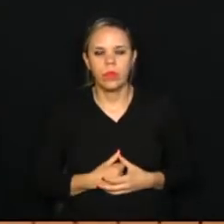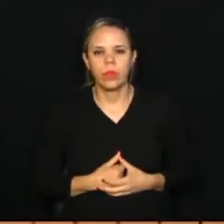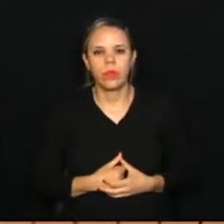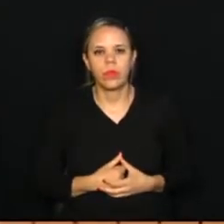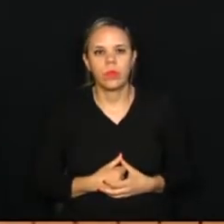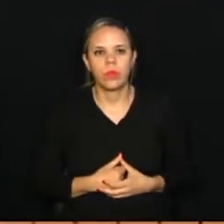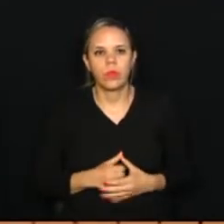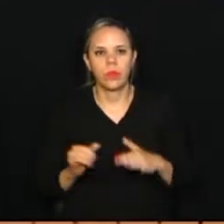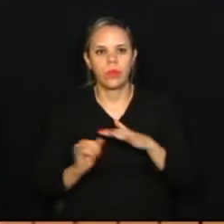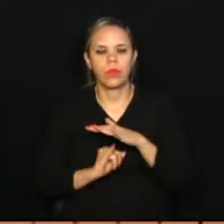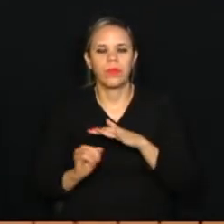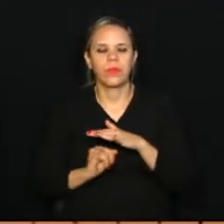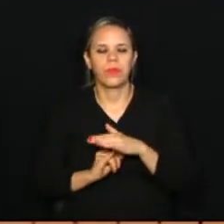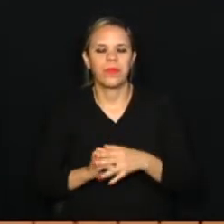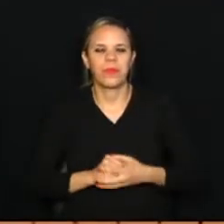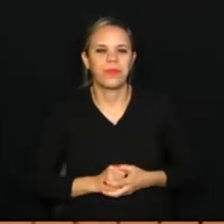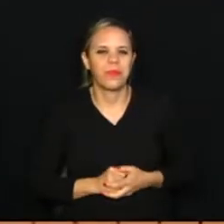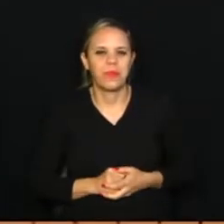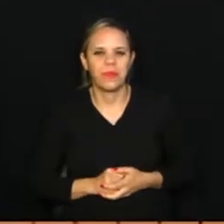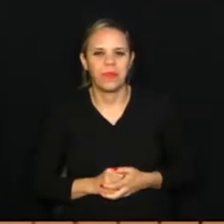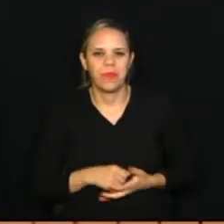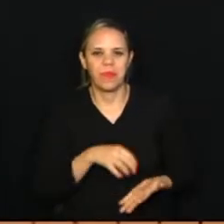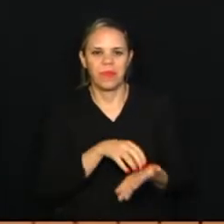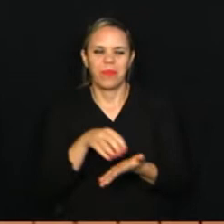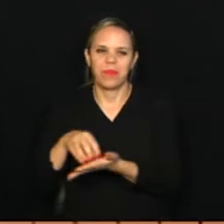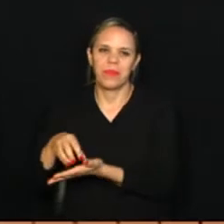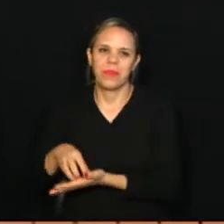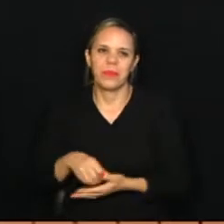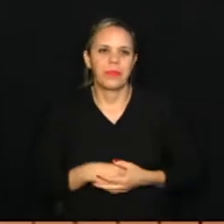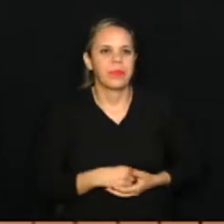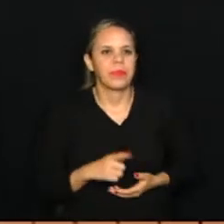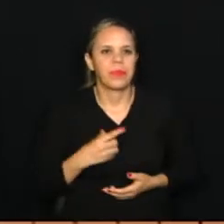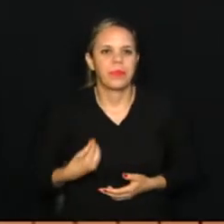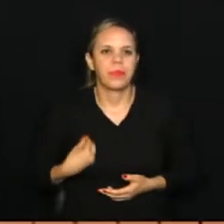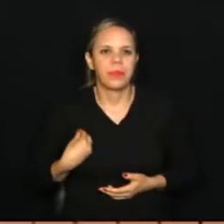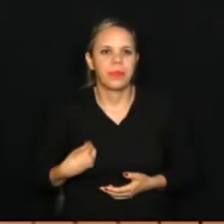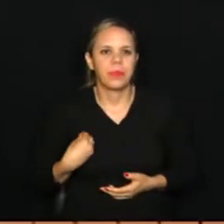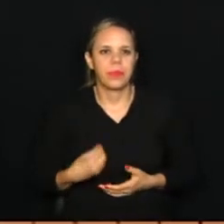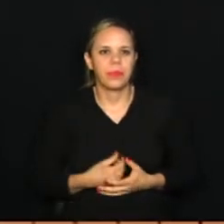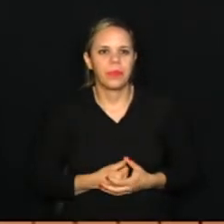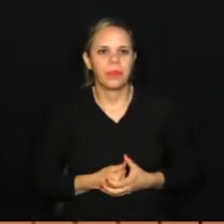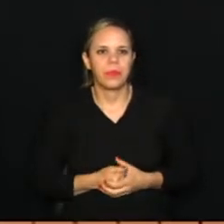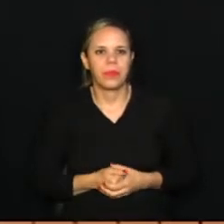essas instituições e unidades. Existe um